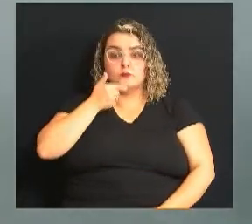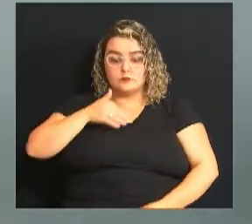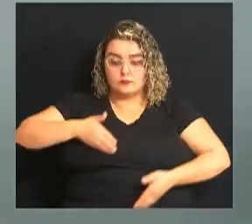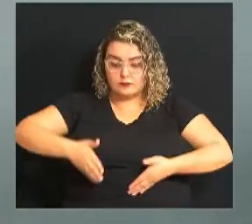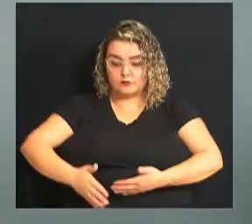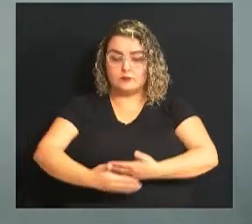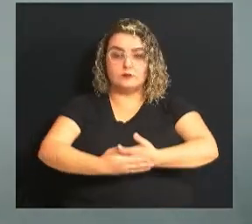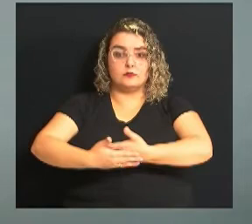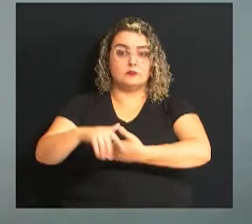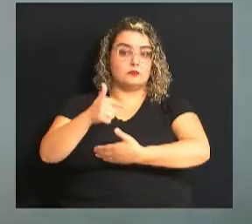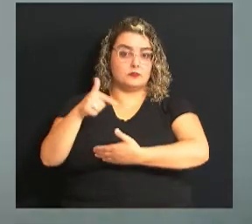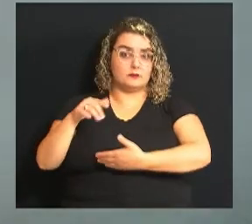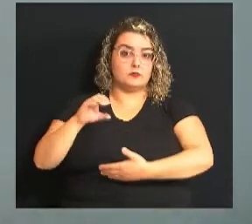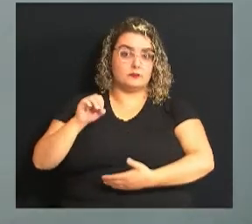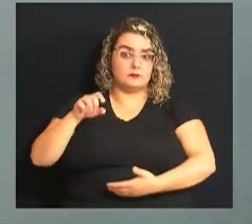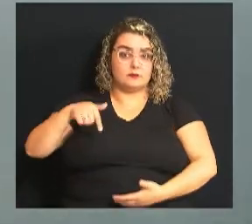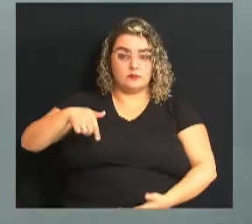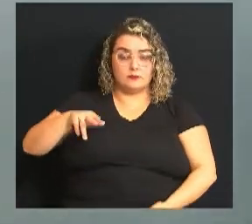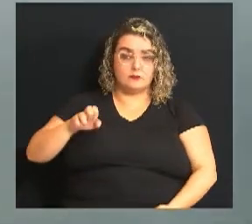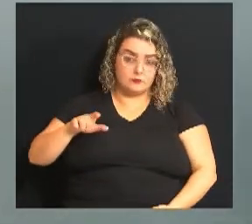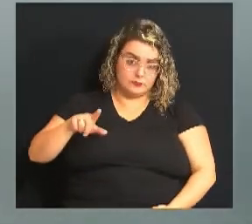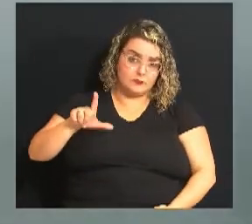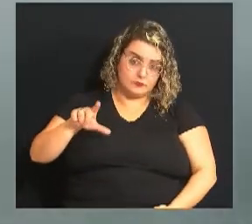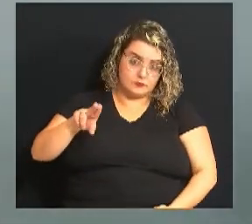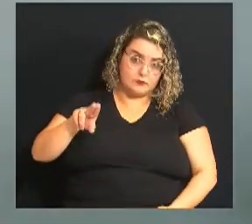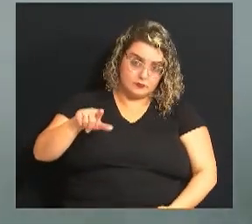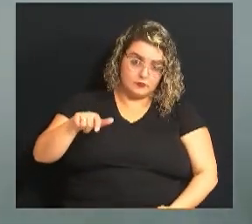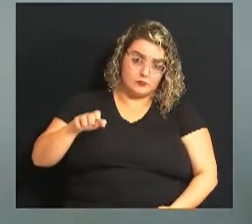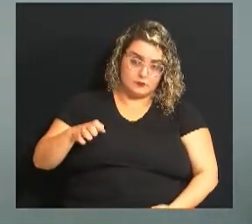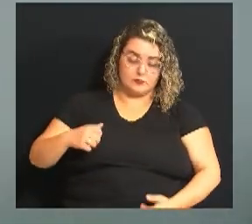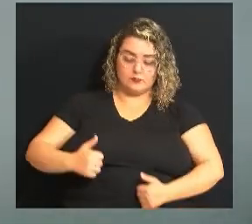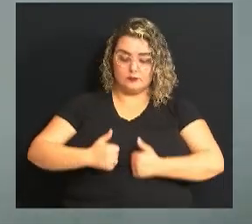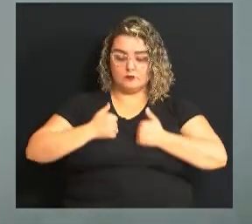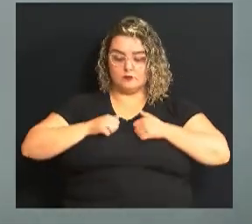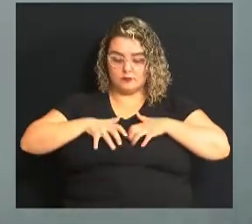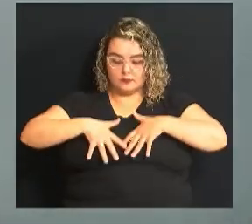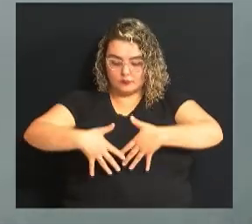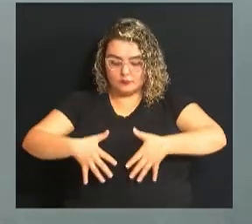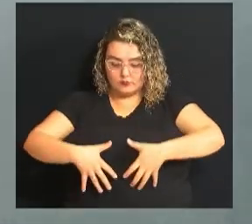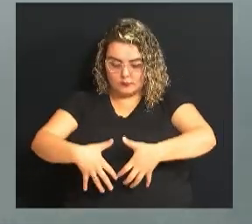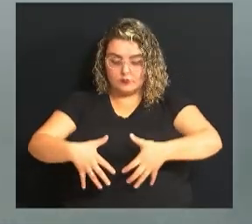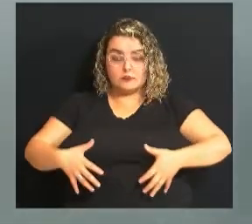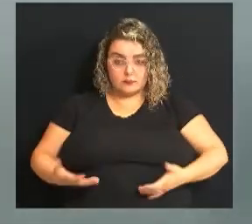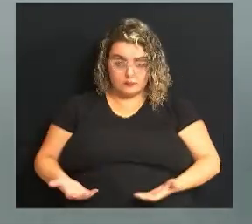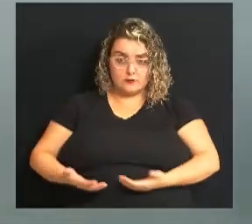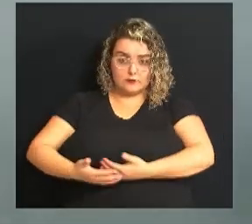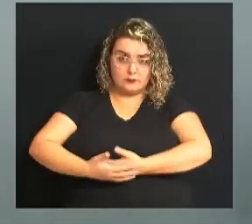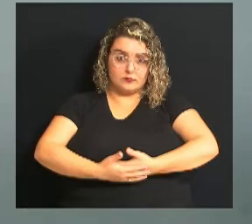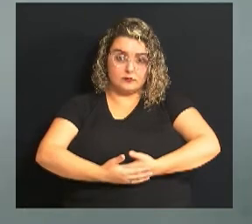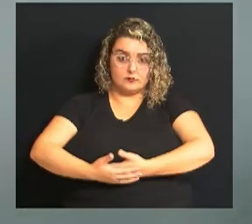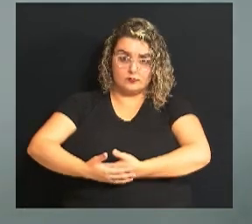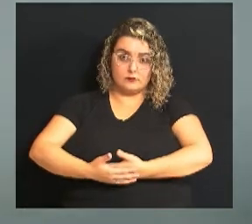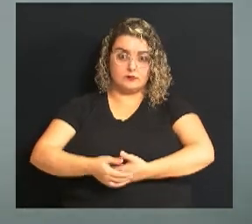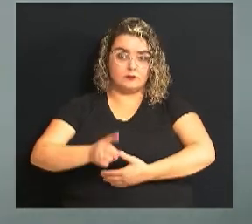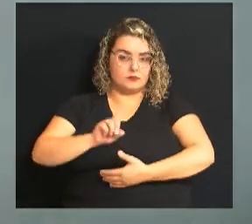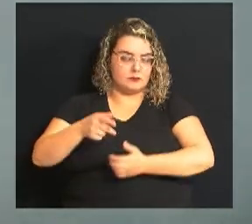tenha coqueluche, porque esses anticorpos passam. Mas isso não significa que esses anticorpos durarão para